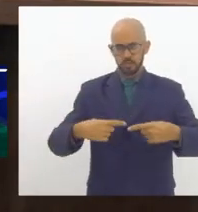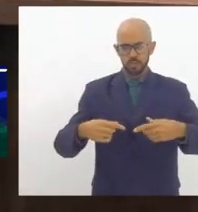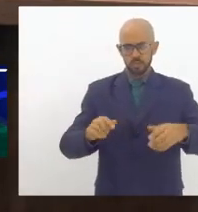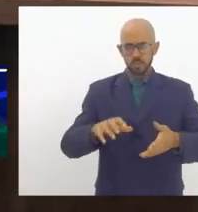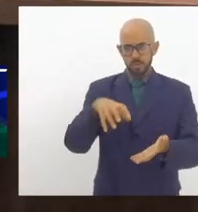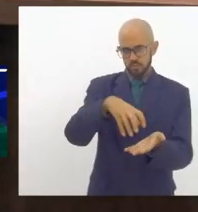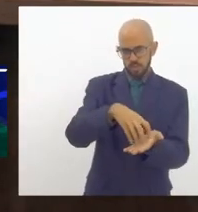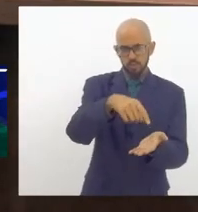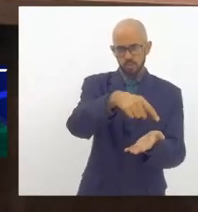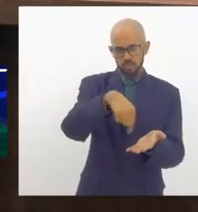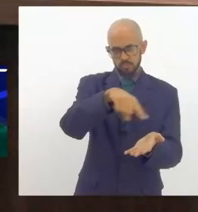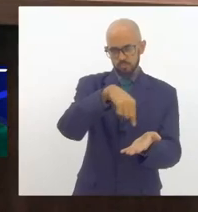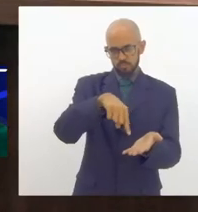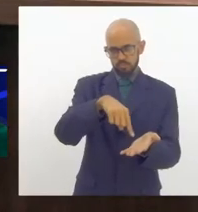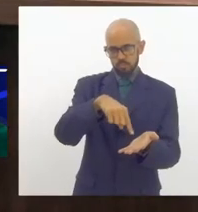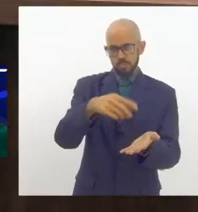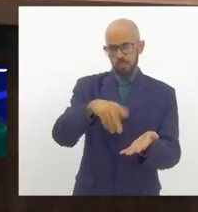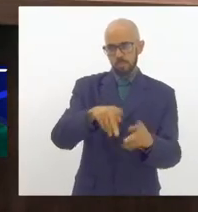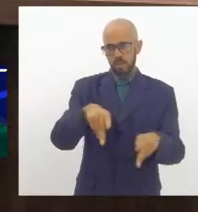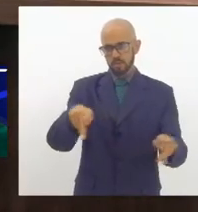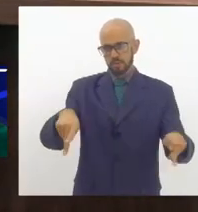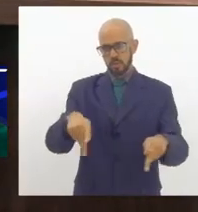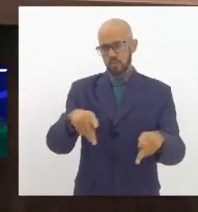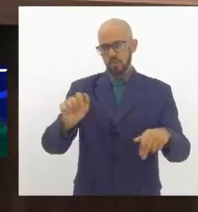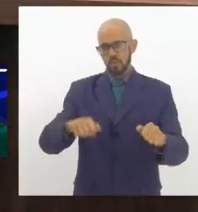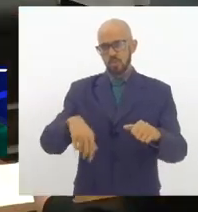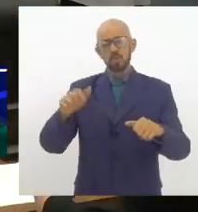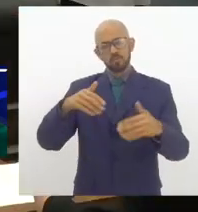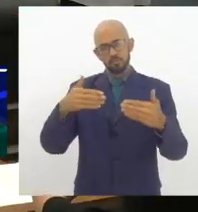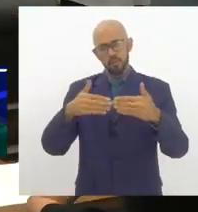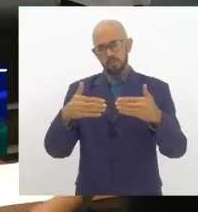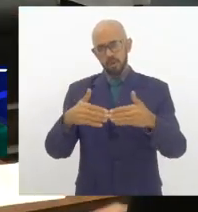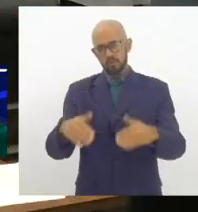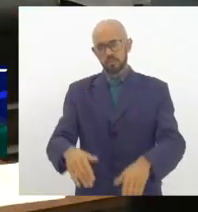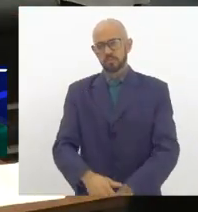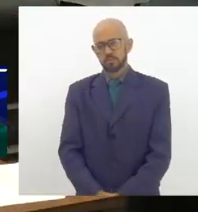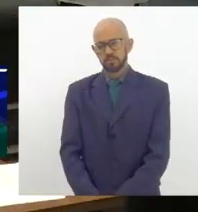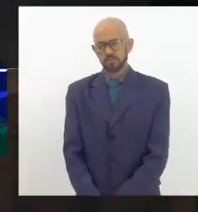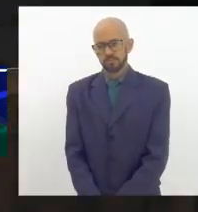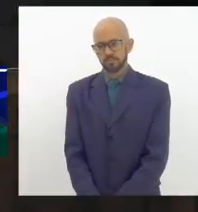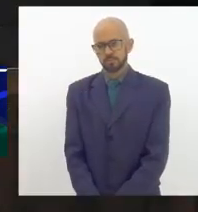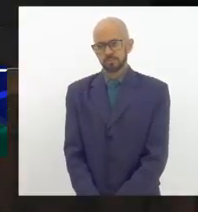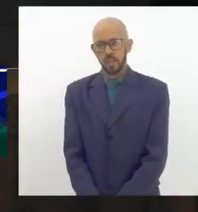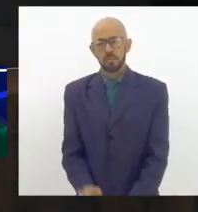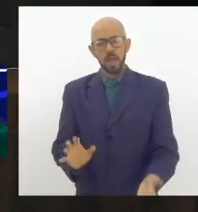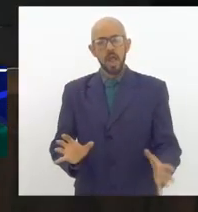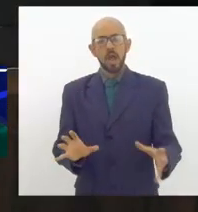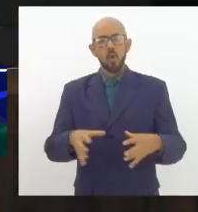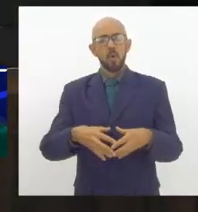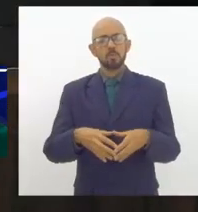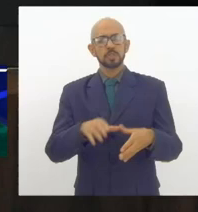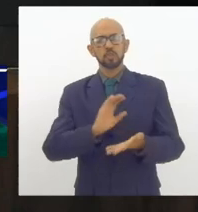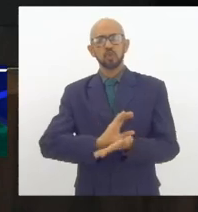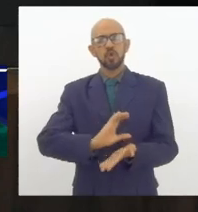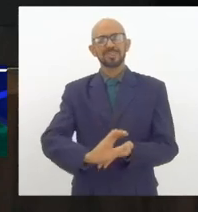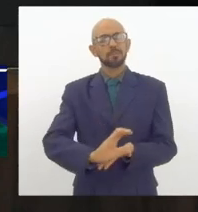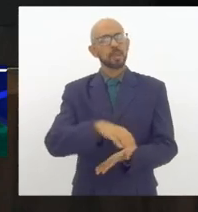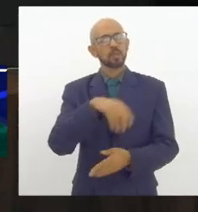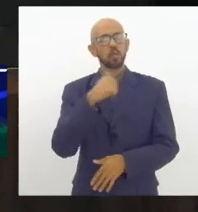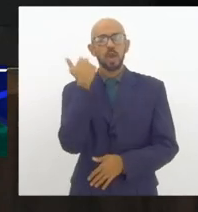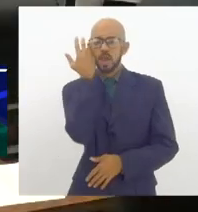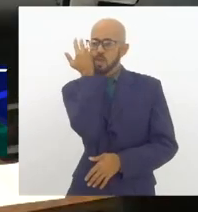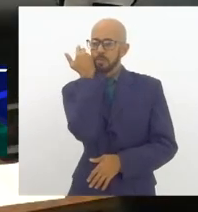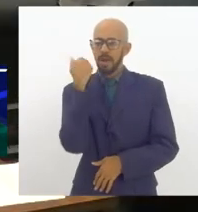esse segmento da população parecendo mérito é favorável pela comissão de orçamento Deputado Aliomar com